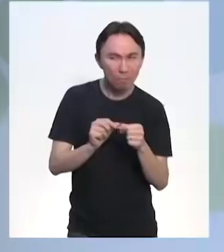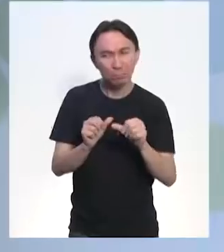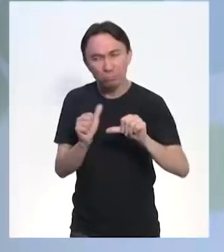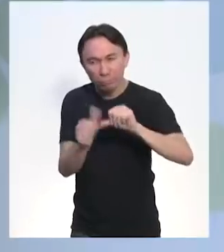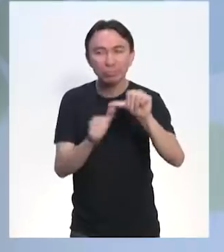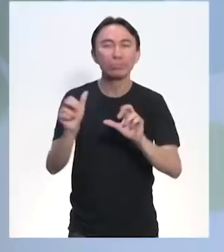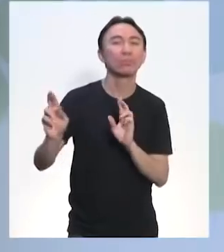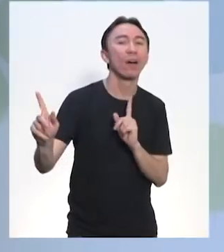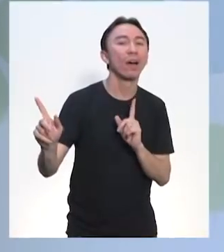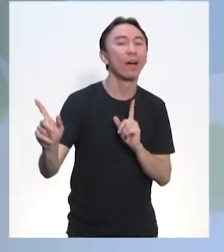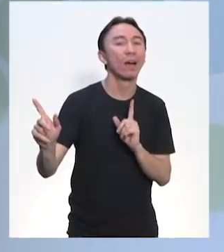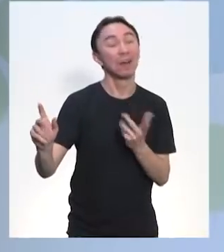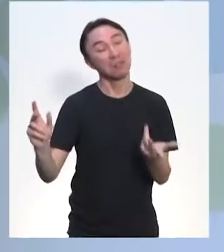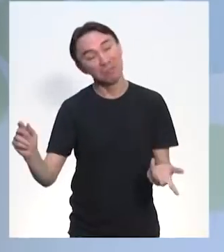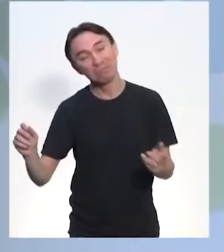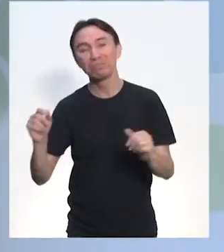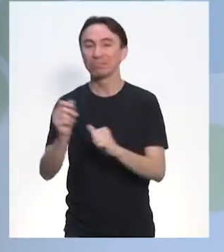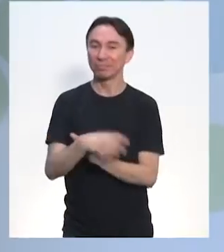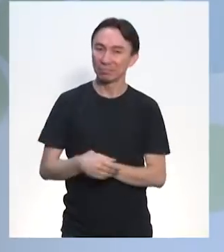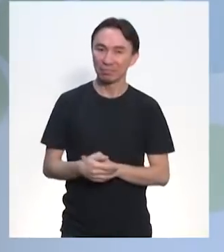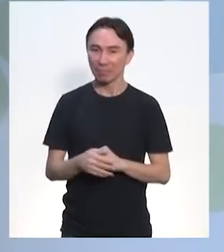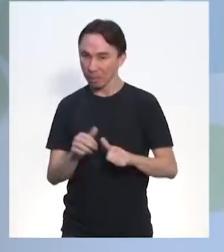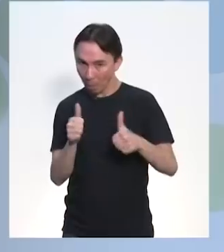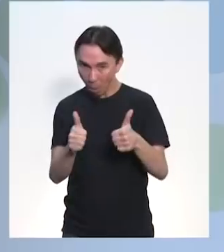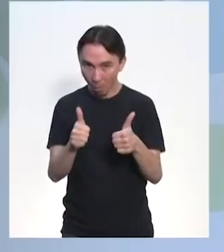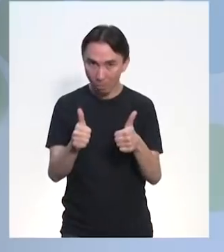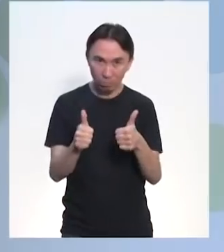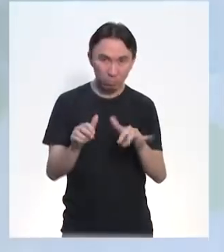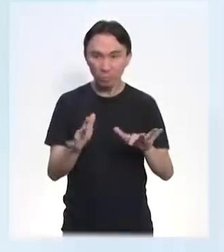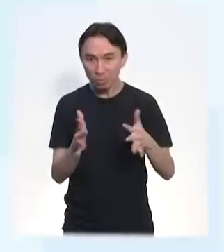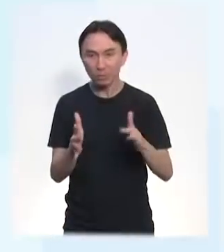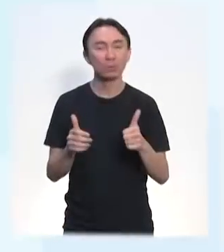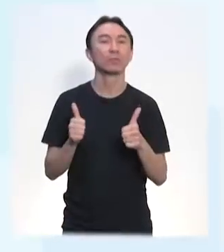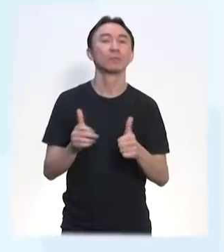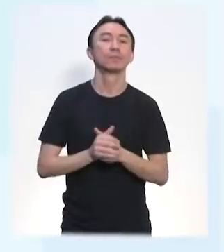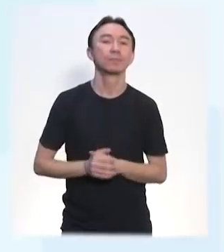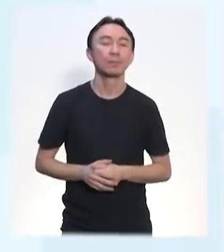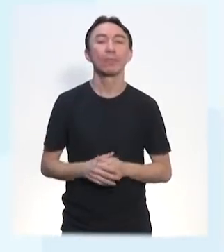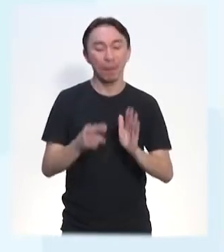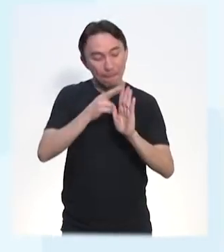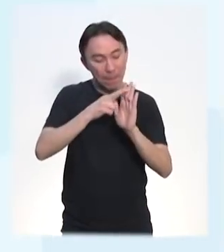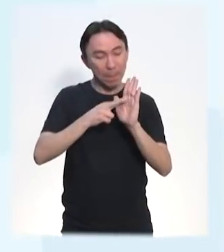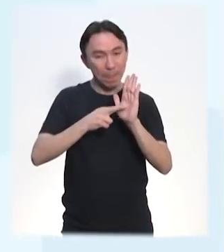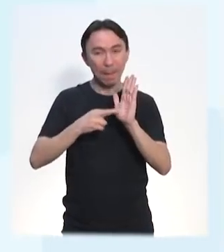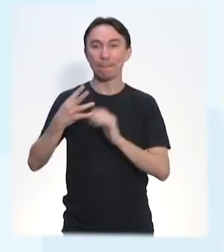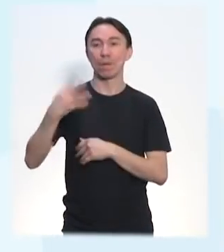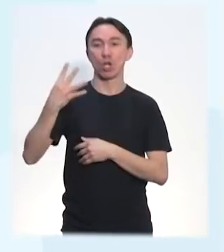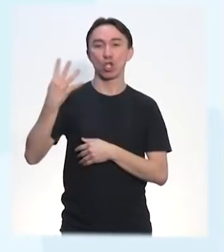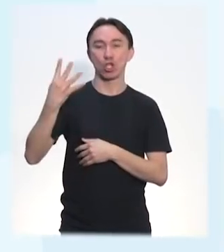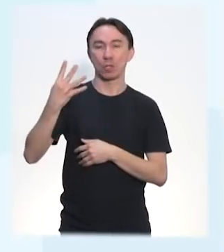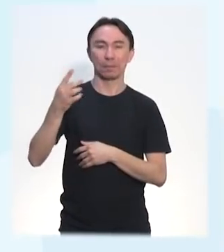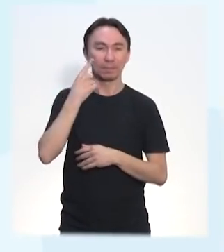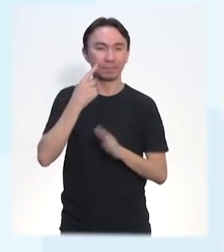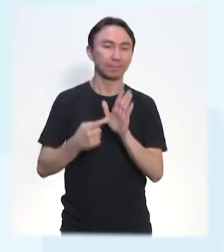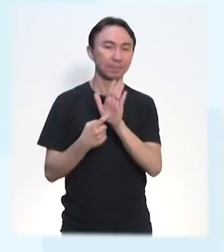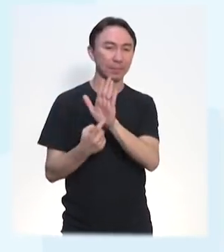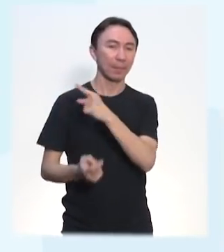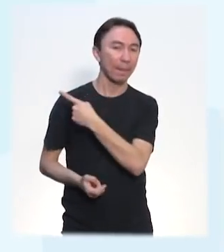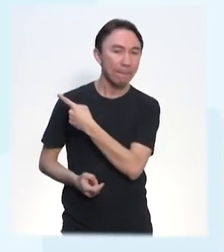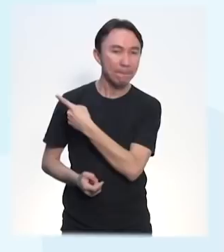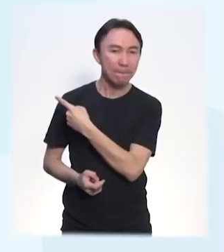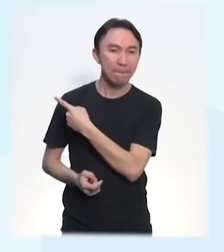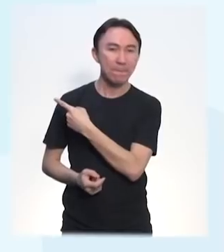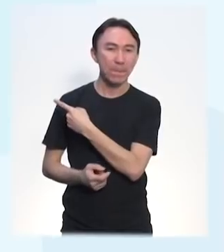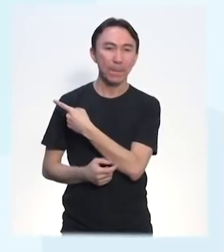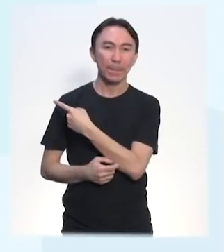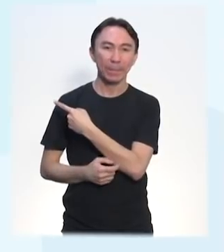Beleza? Então, seria mais ou menos nesse contexto. Aí, na regrinha 4 aí que vai aparecer para vocês é a seguinte. Então, tem que seguir